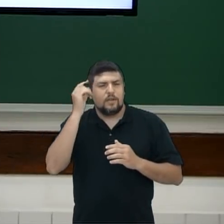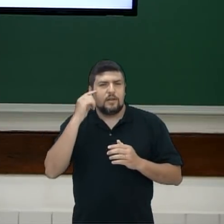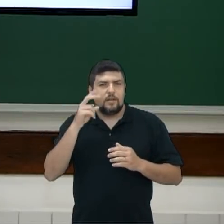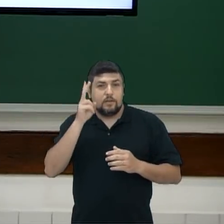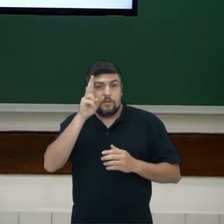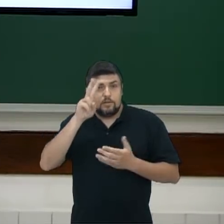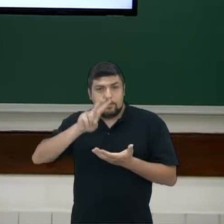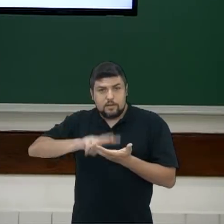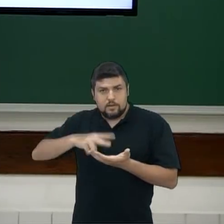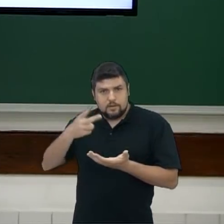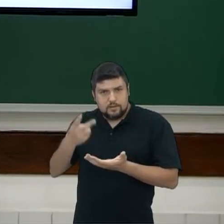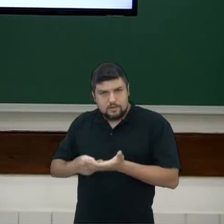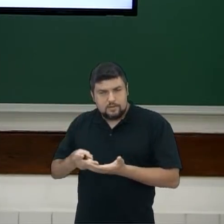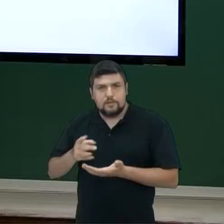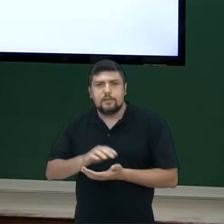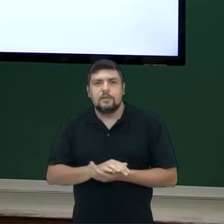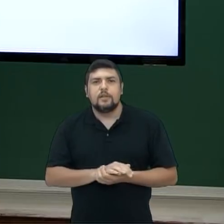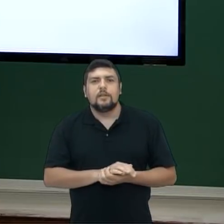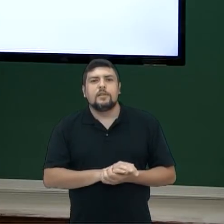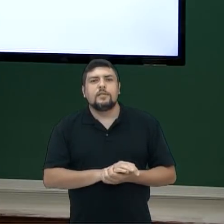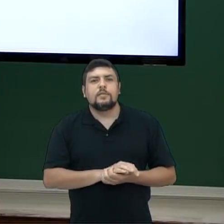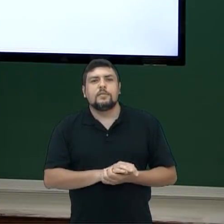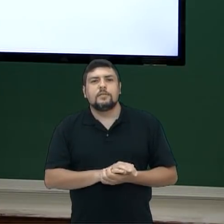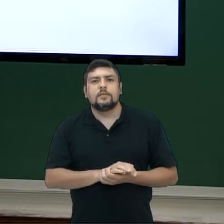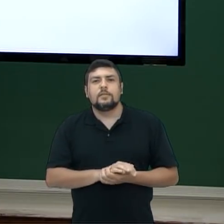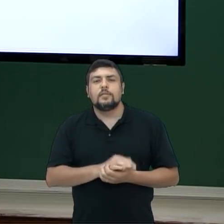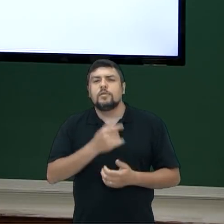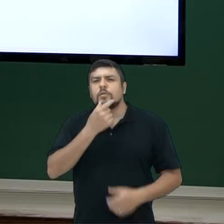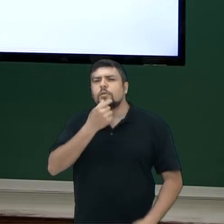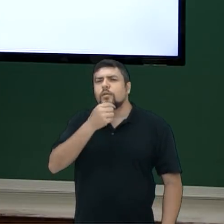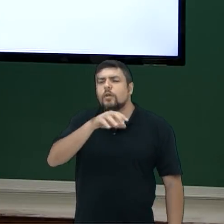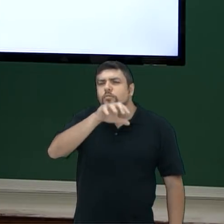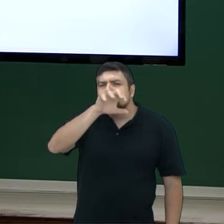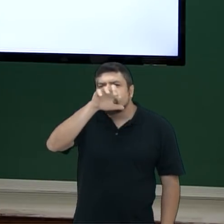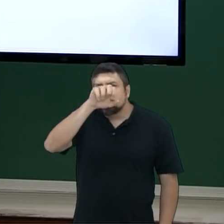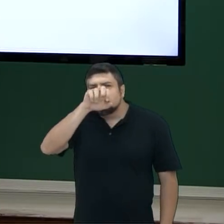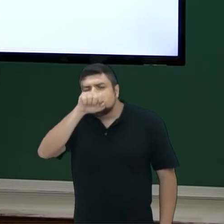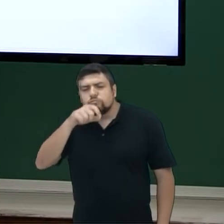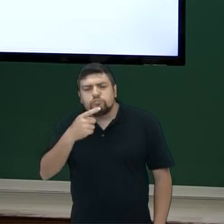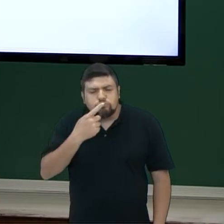tradução deles? Smell, o que o cara está fazendo? Olha lá, está cheirando, né?